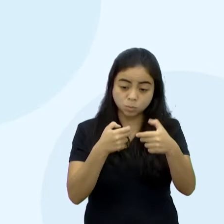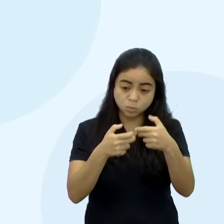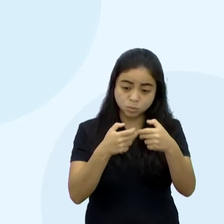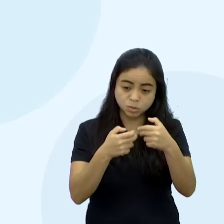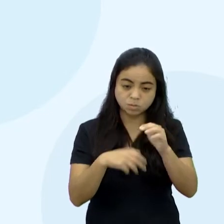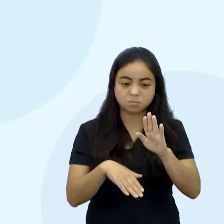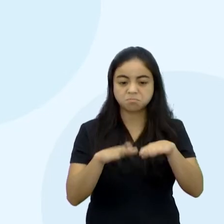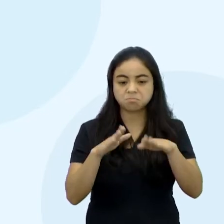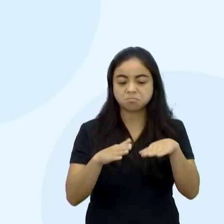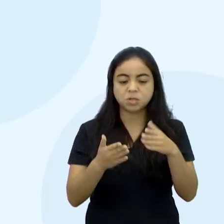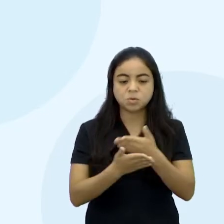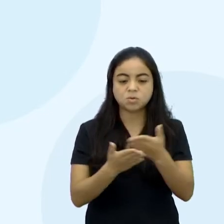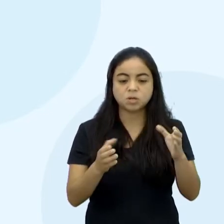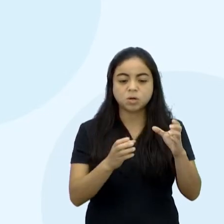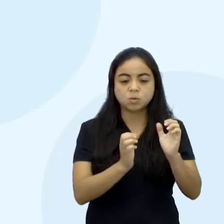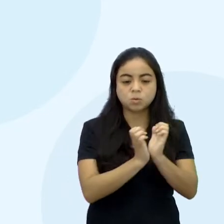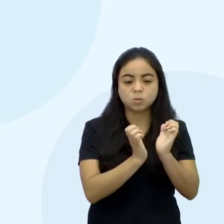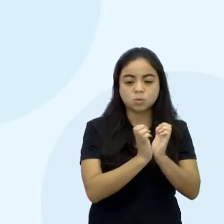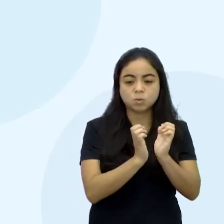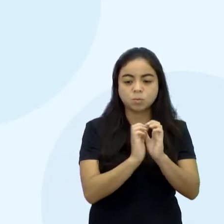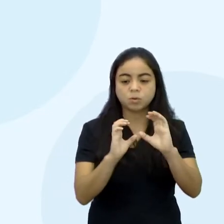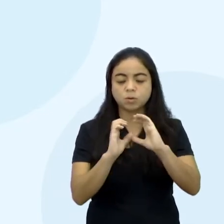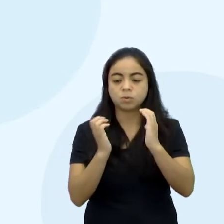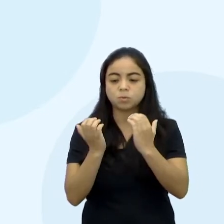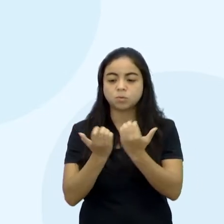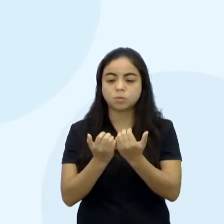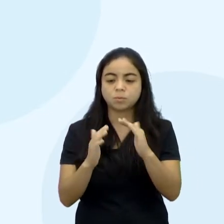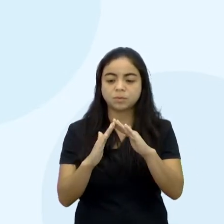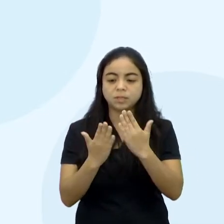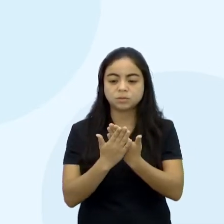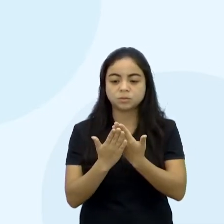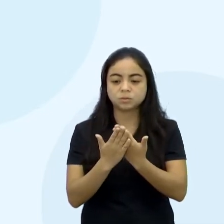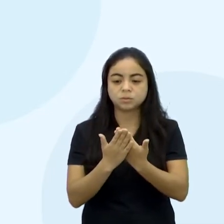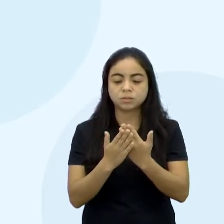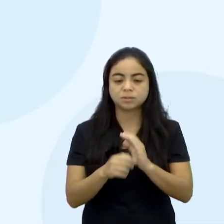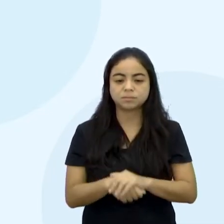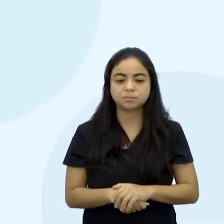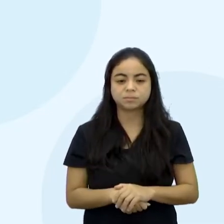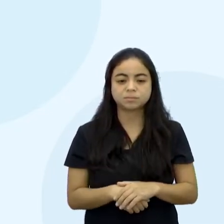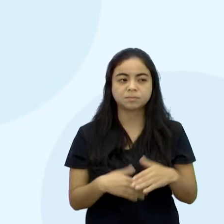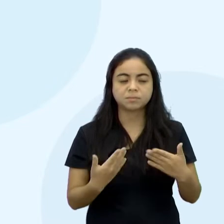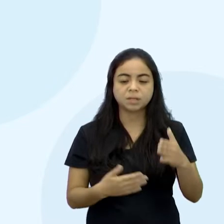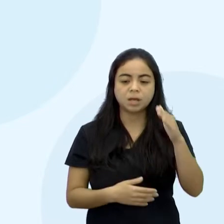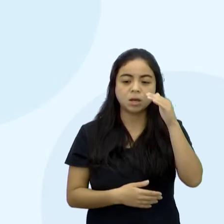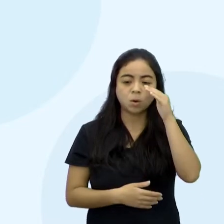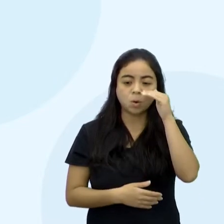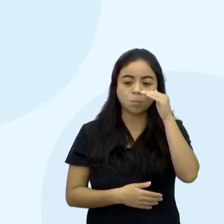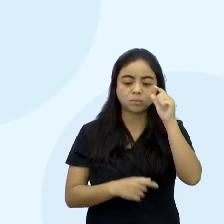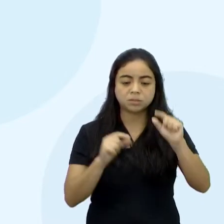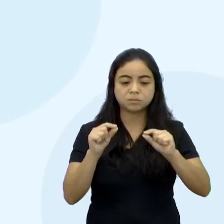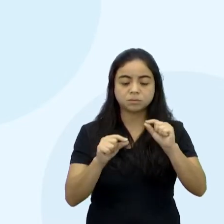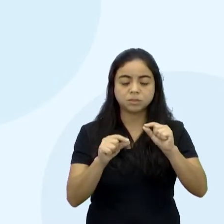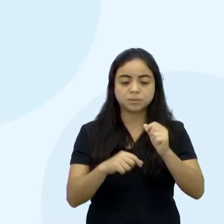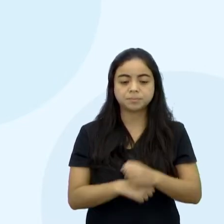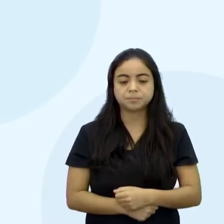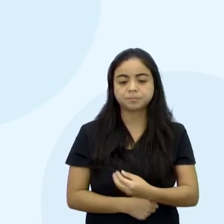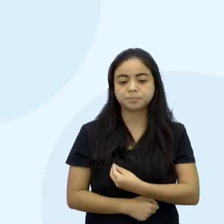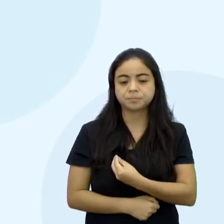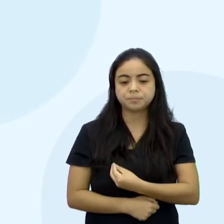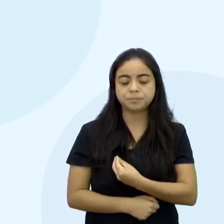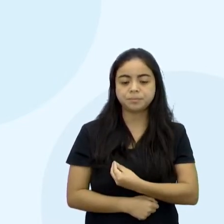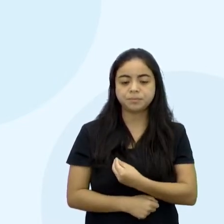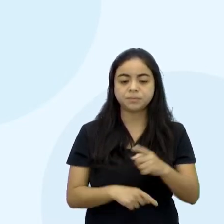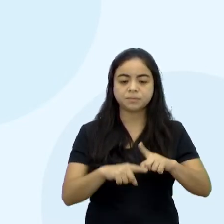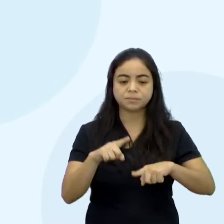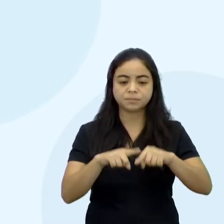de acordo com o seu grupo, comunidade, né, escolar, tá certo? E o que você vai observar? Observem a presença dos elementos levantados